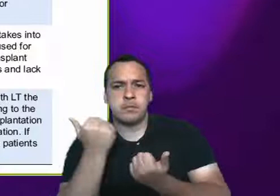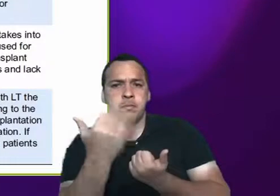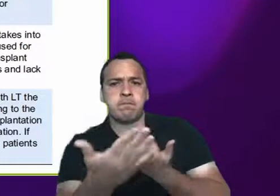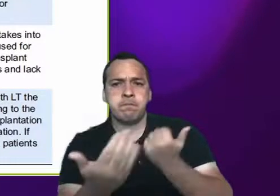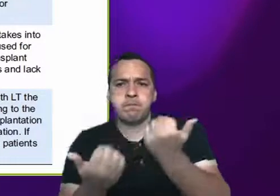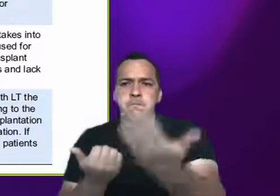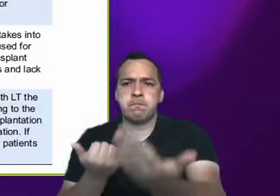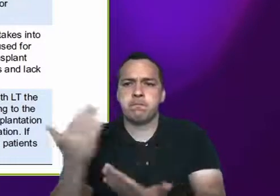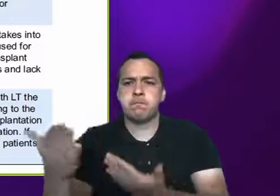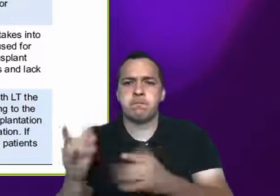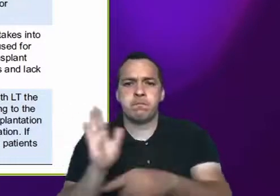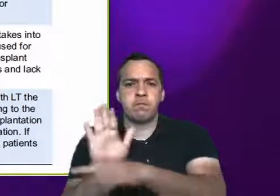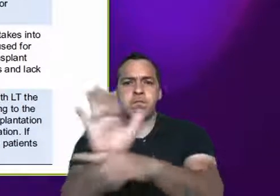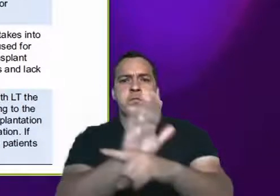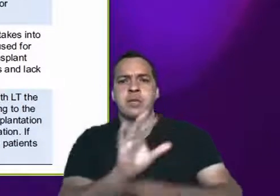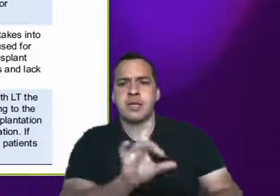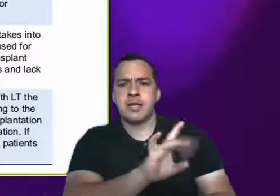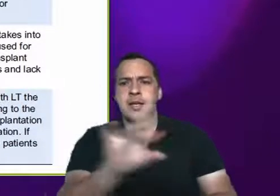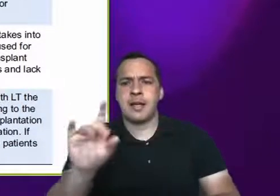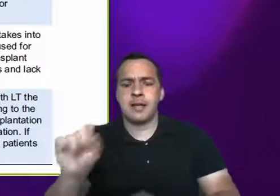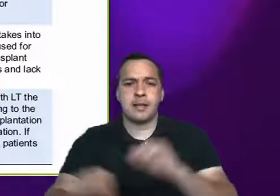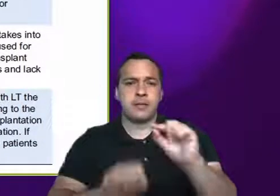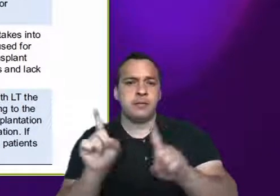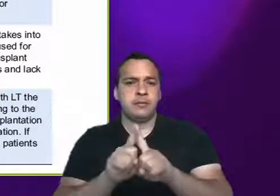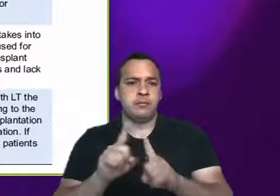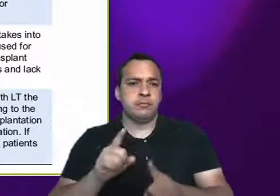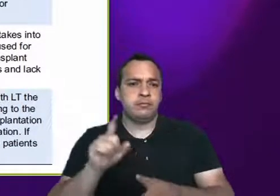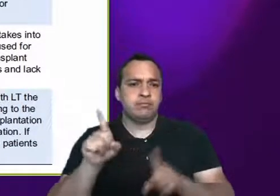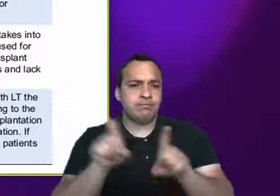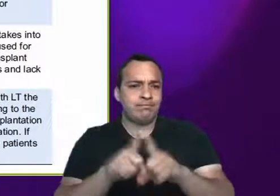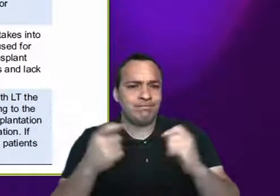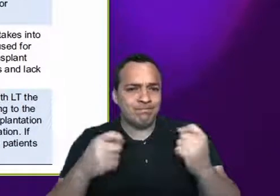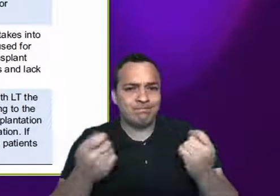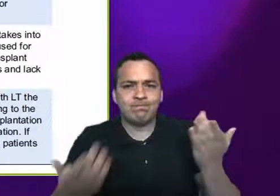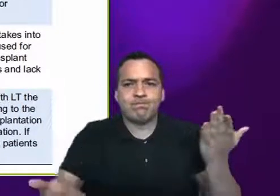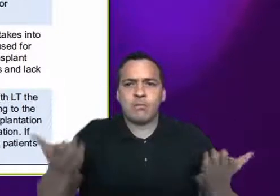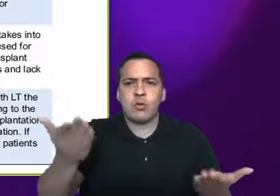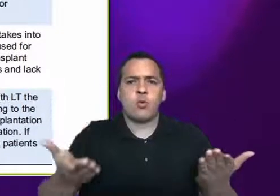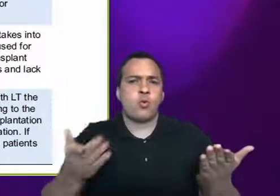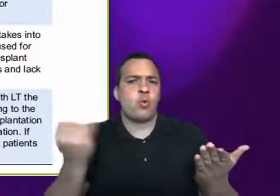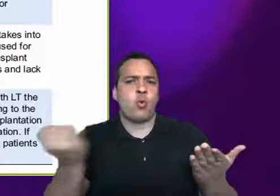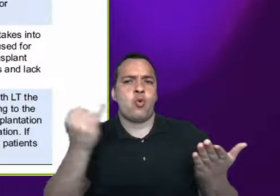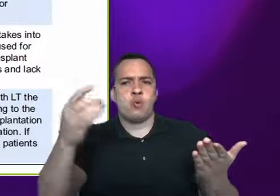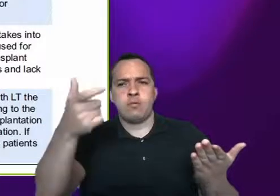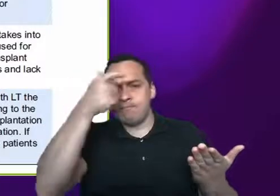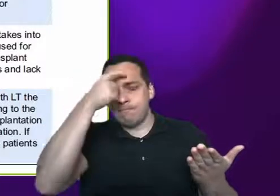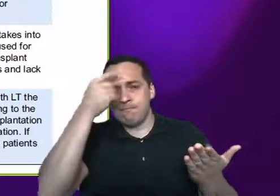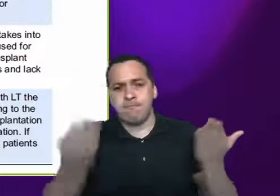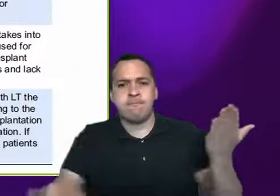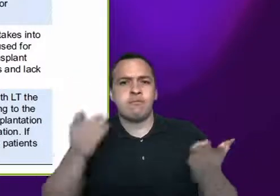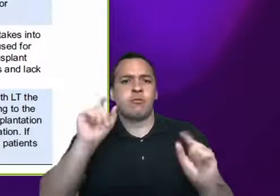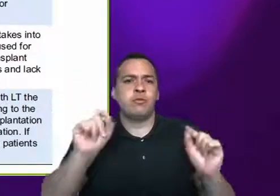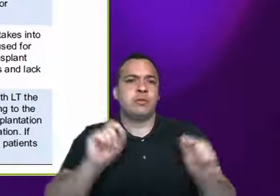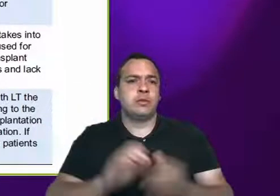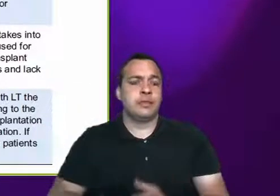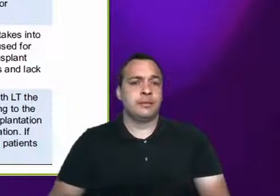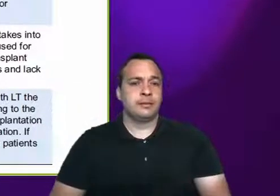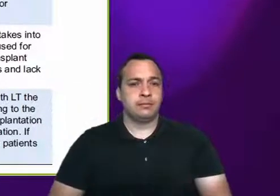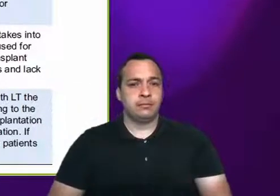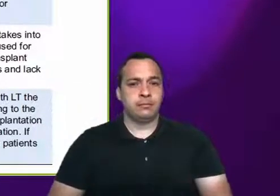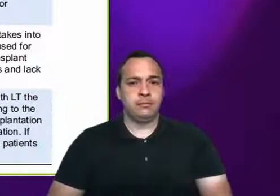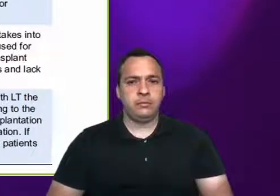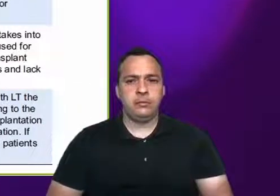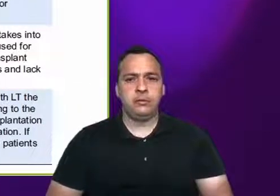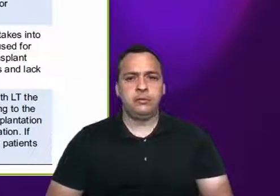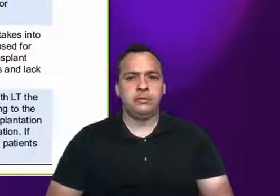doadores existentes em cada realidade e que tem que ser bem equilibrada entre a indicação